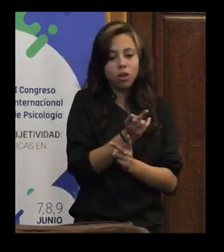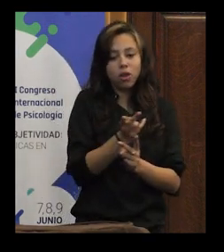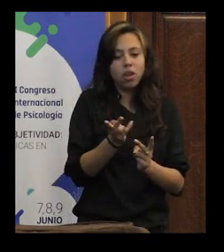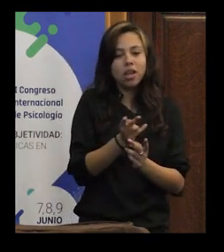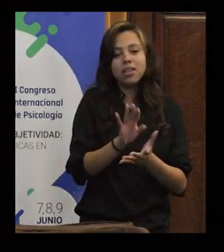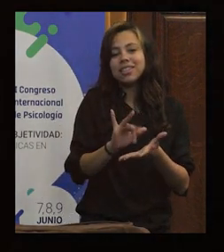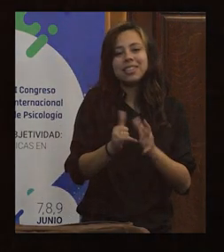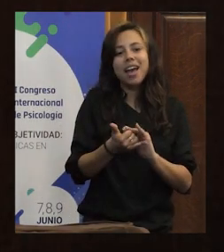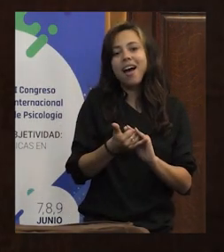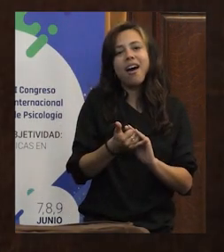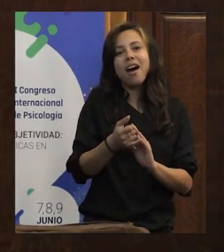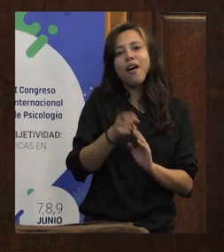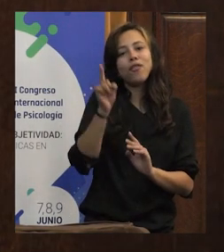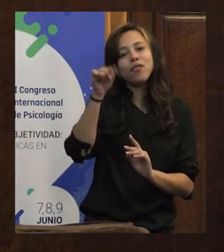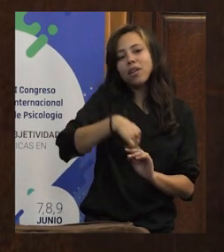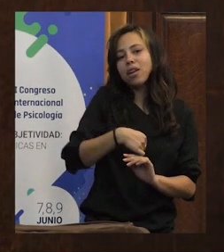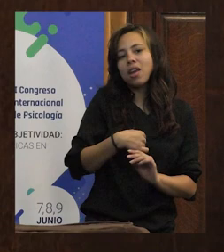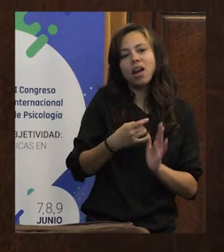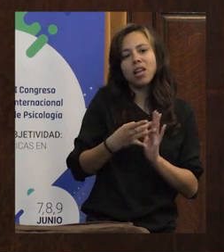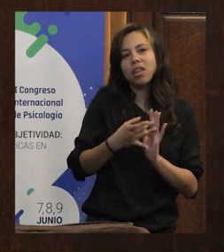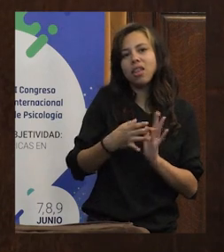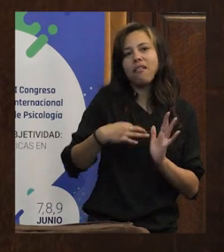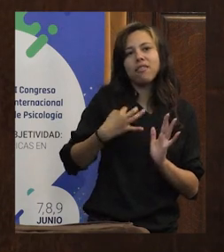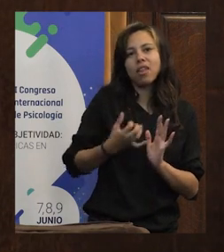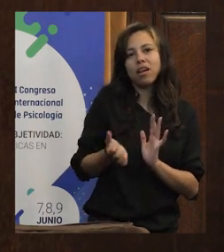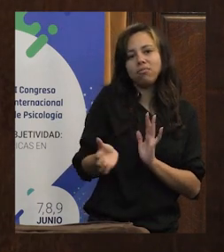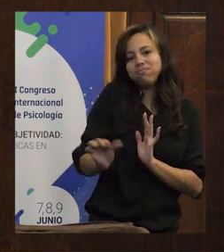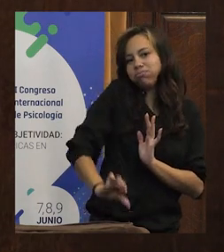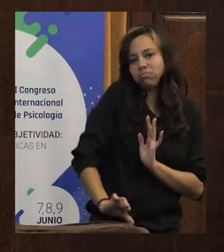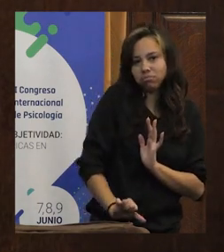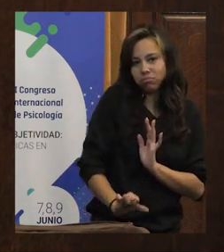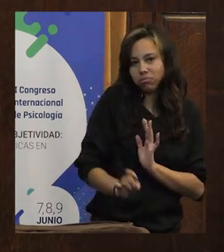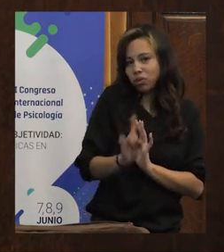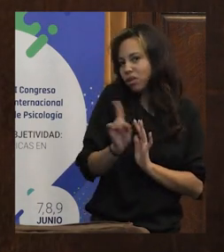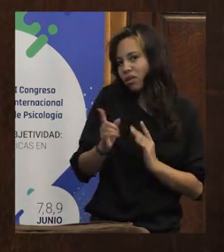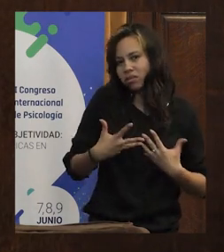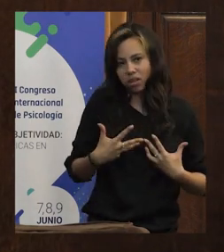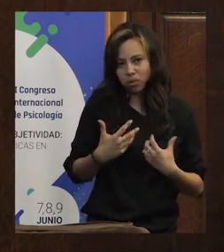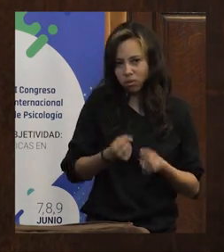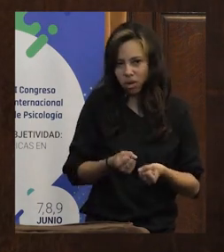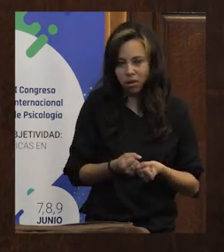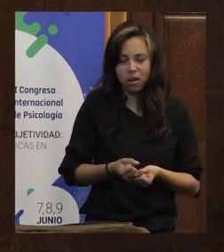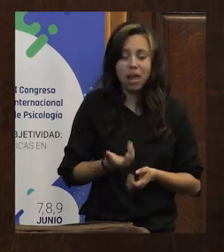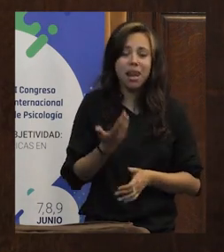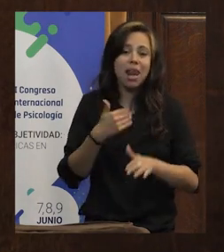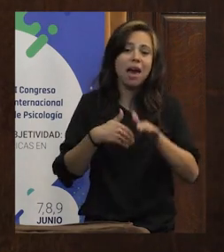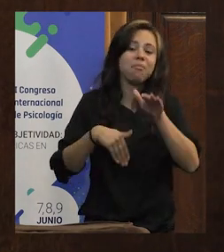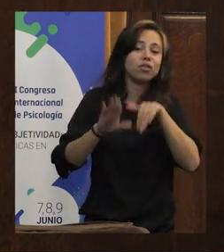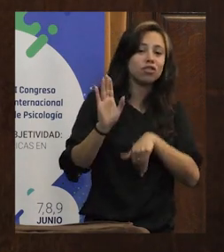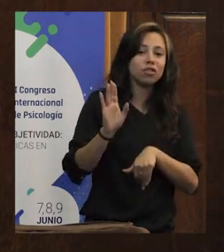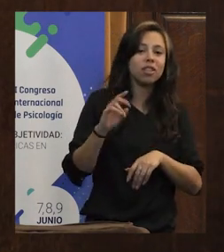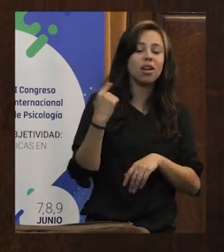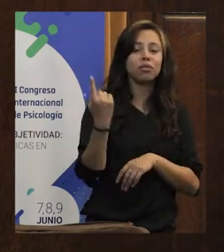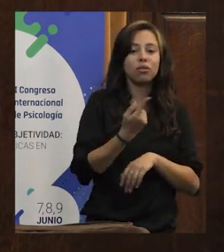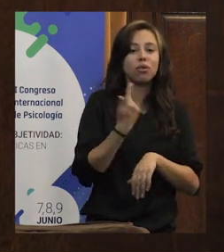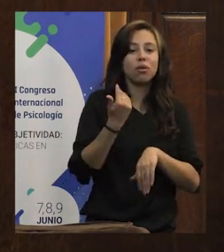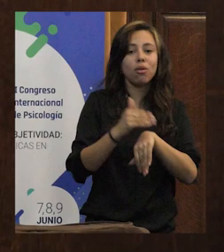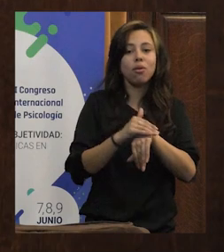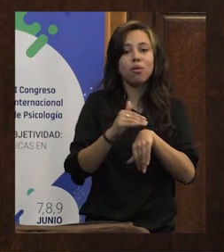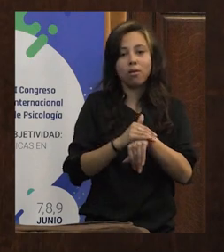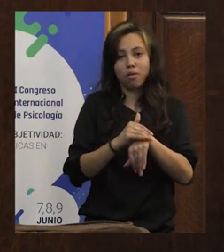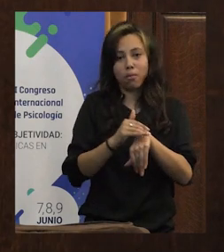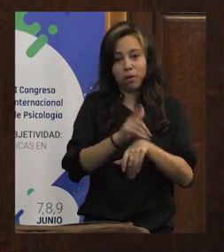pouco saudáveis. No modelo de Regina Kennen, os fumadores são responsáveis de lo que